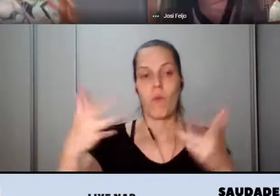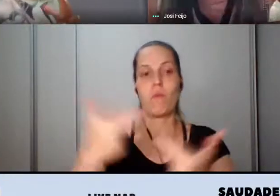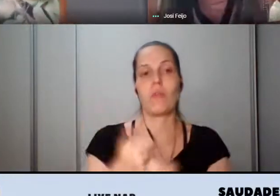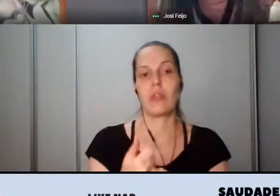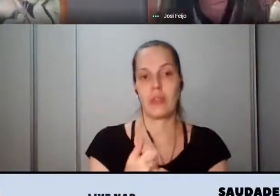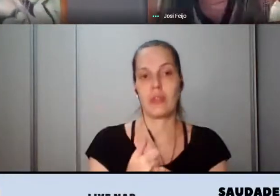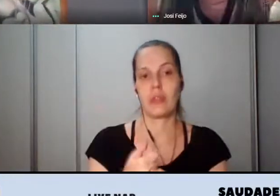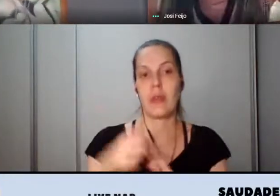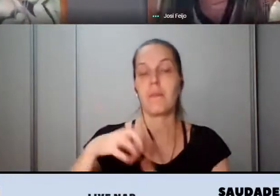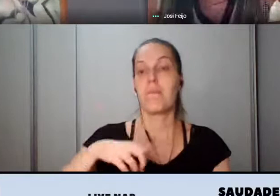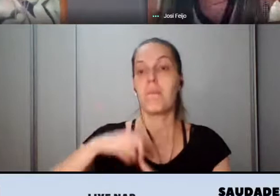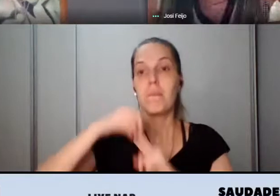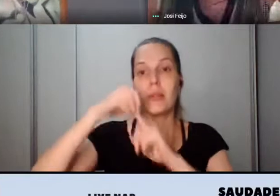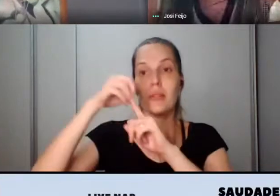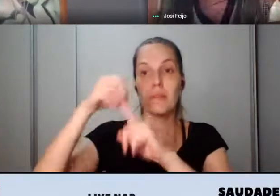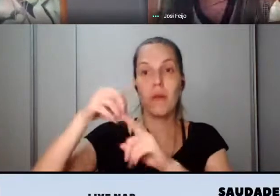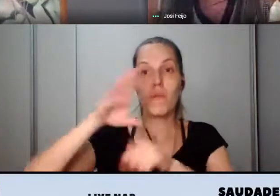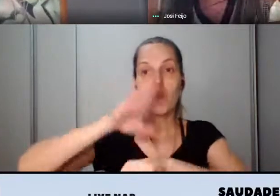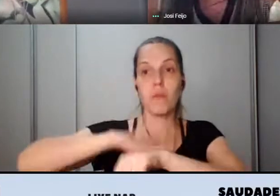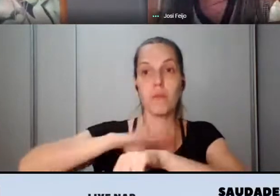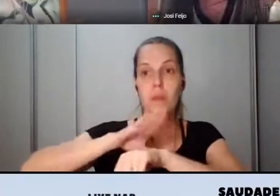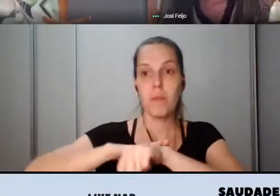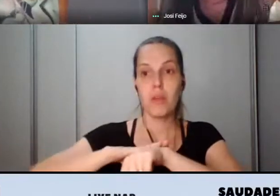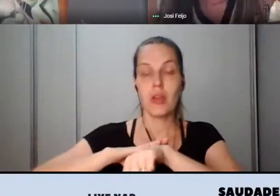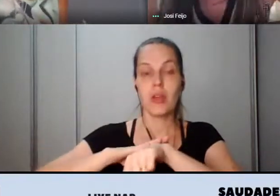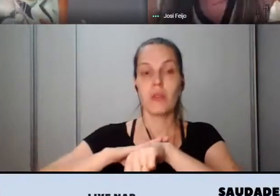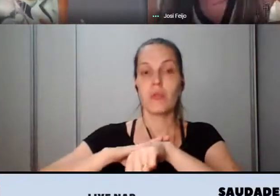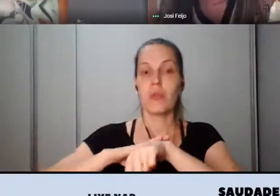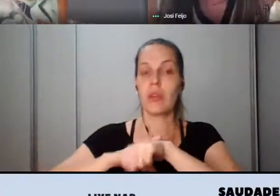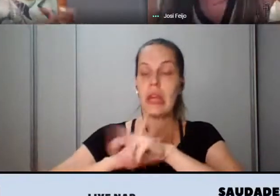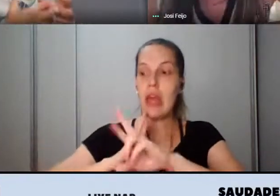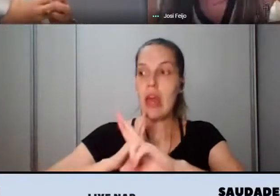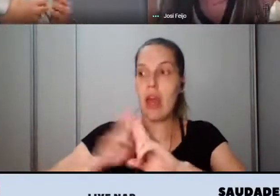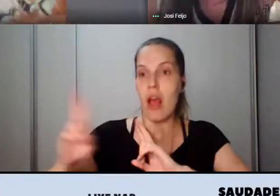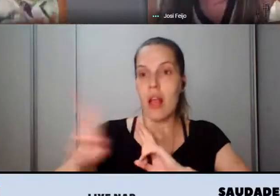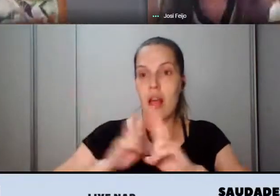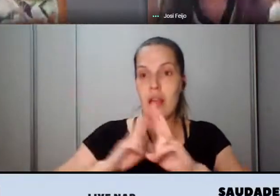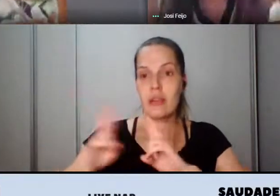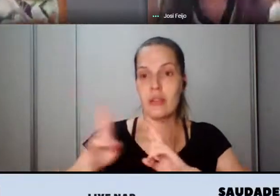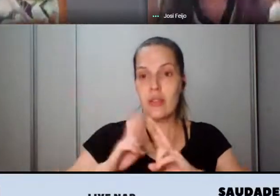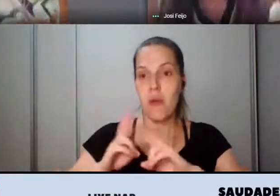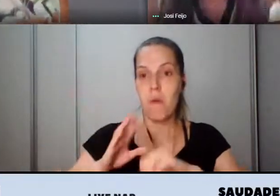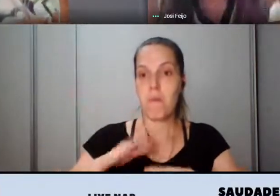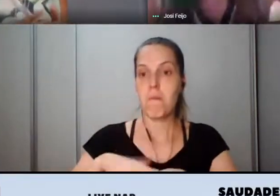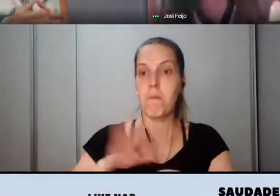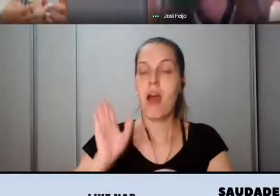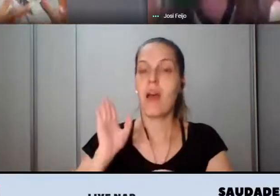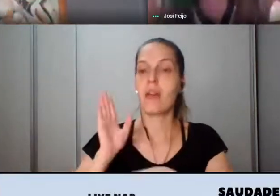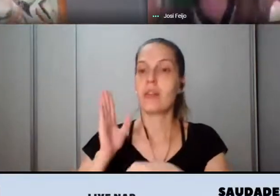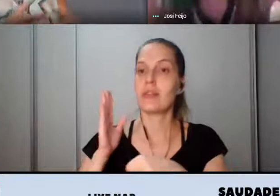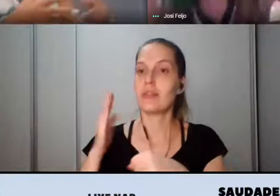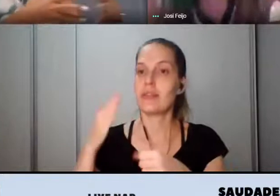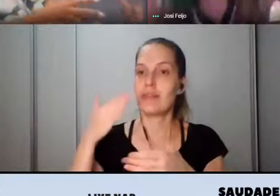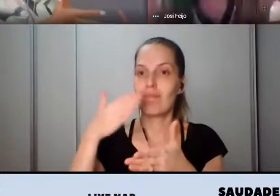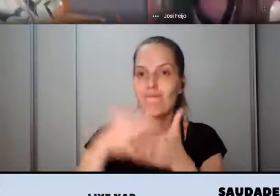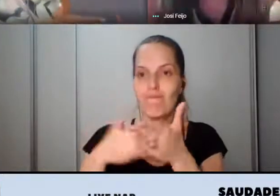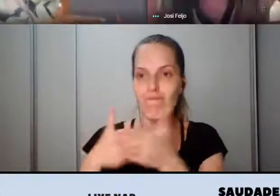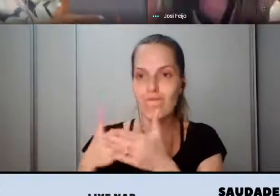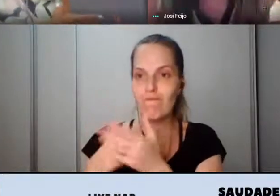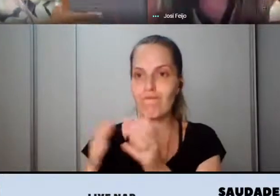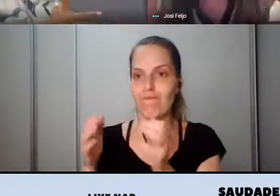no momento em que as relações elas estão mais restritas, os problemas que